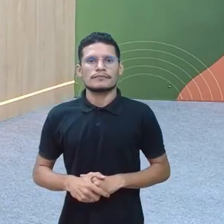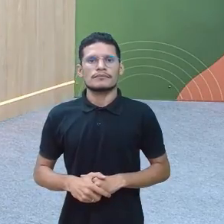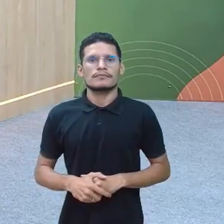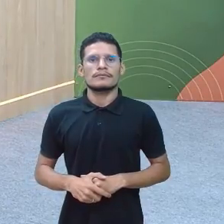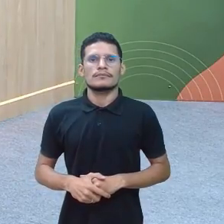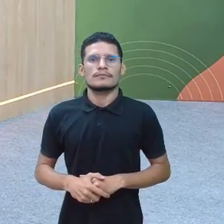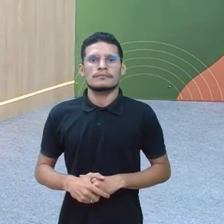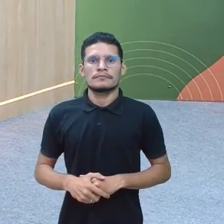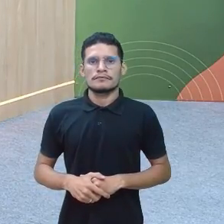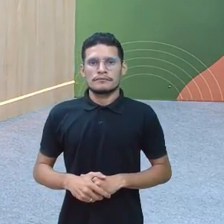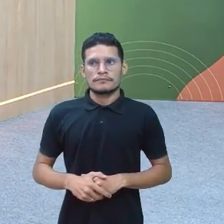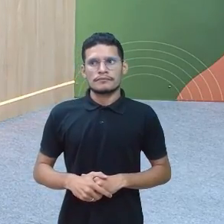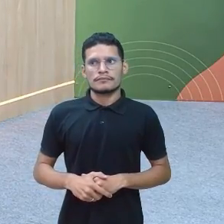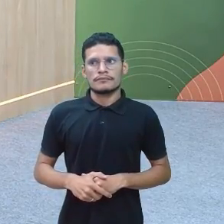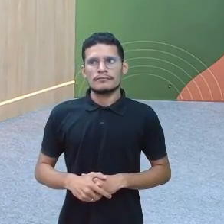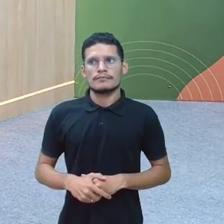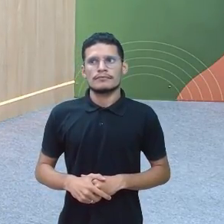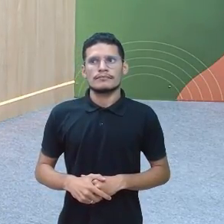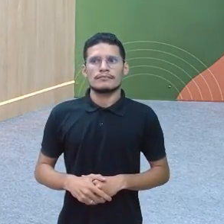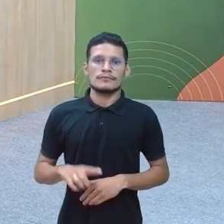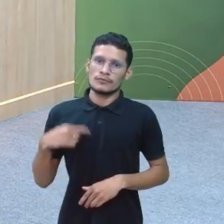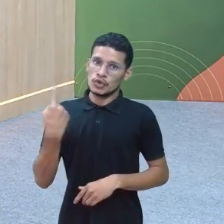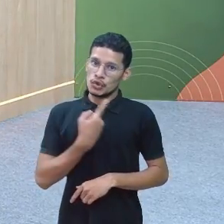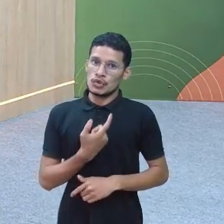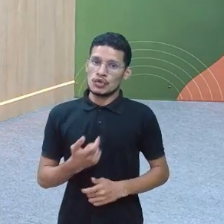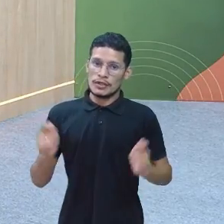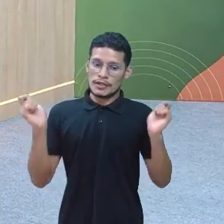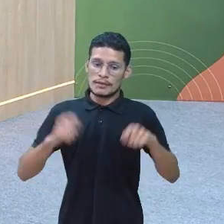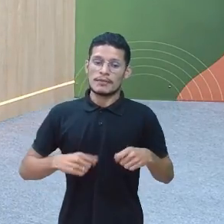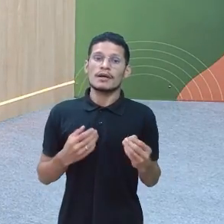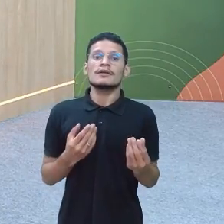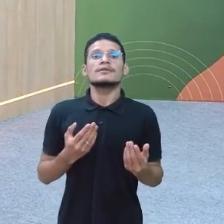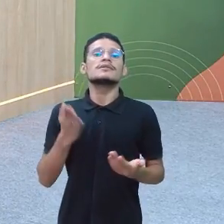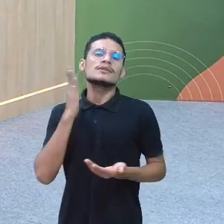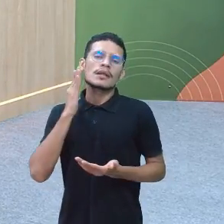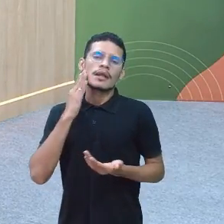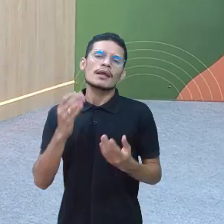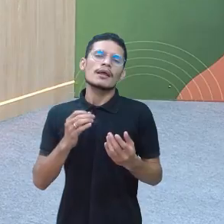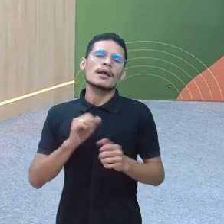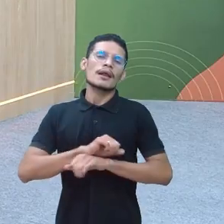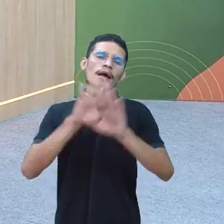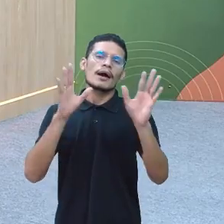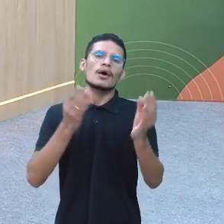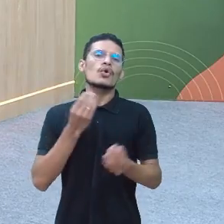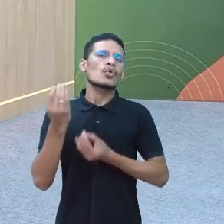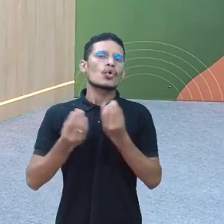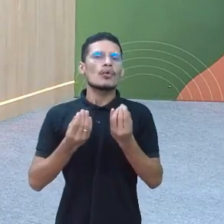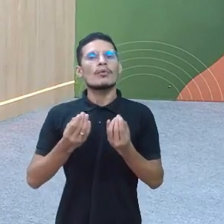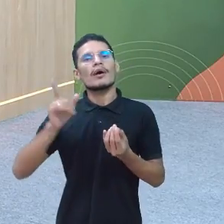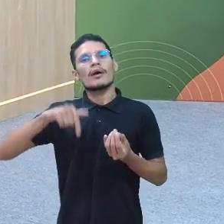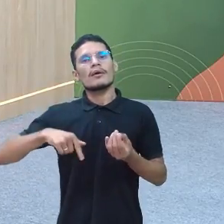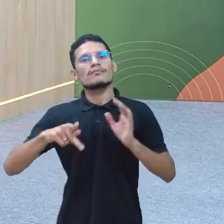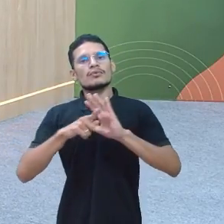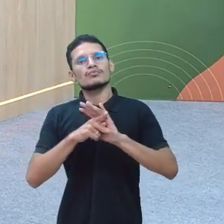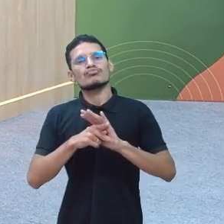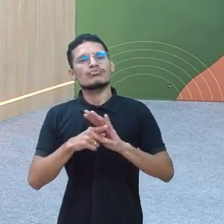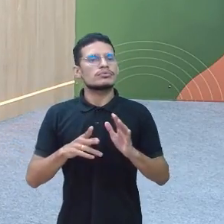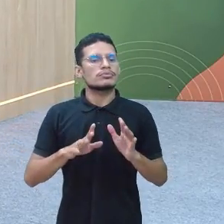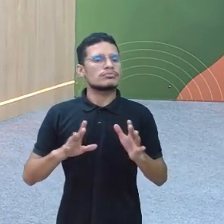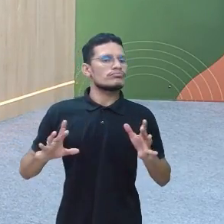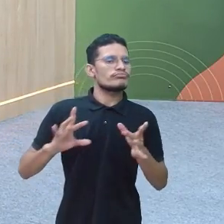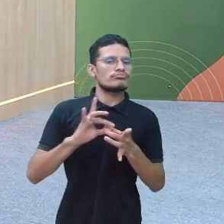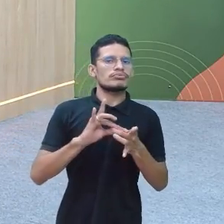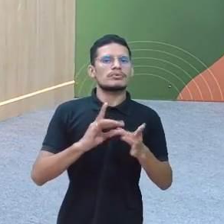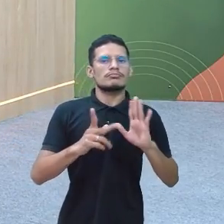tum. Entende? E aí a gente vai ver como é que funciona um pouquinho essa